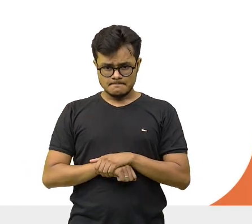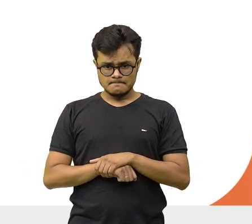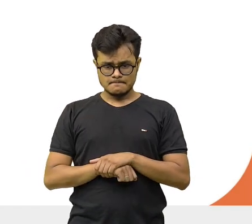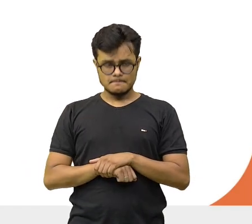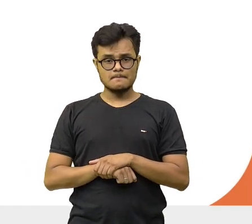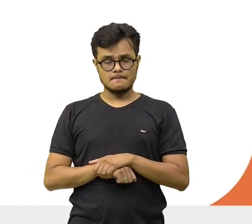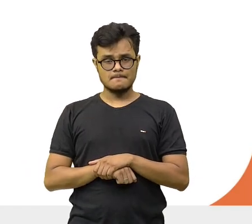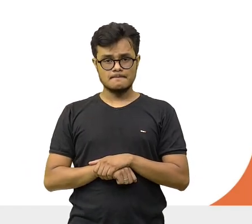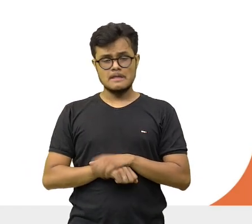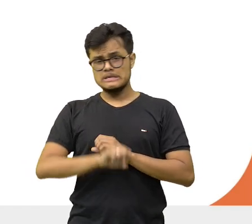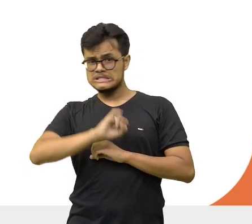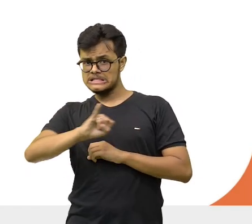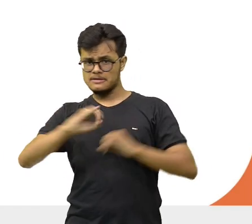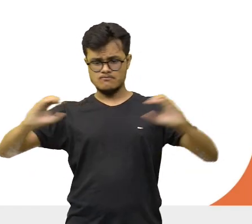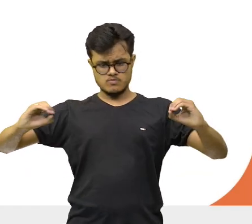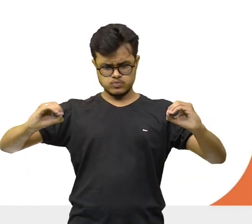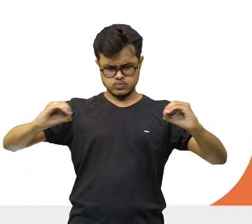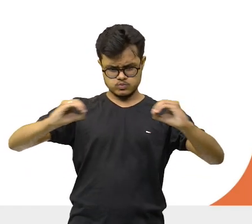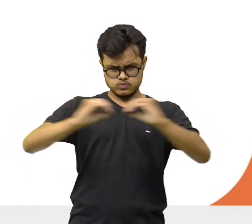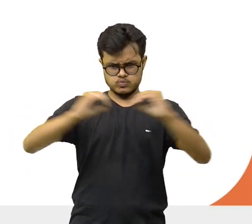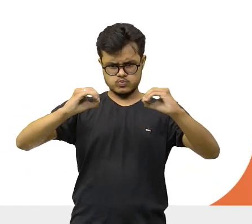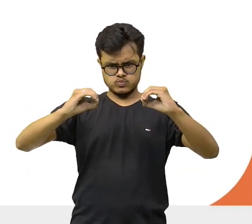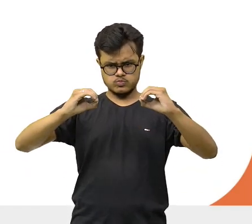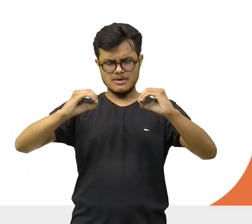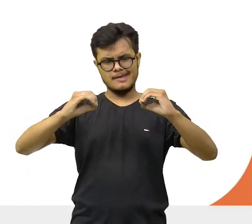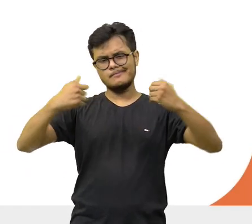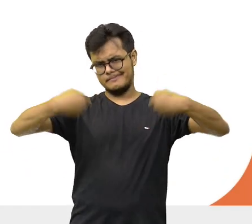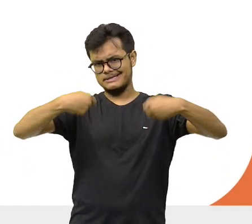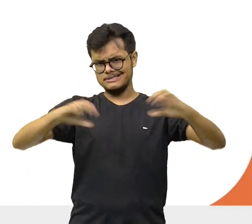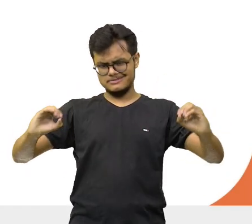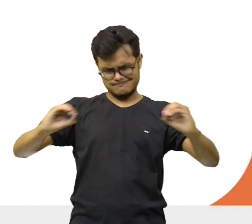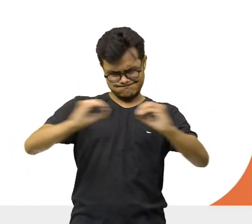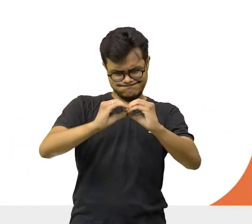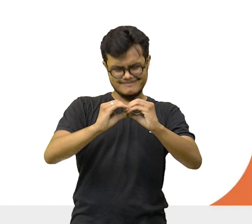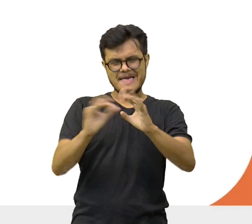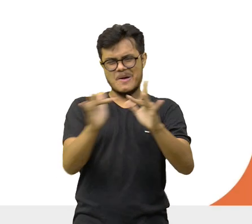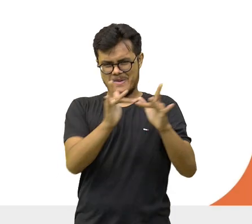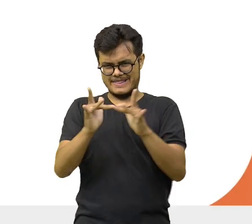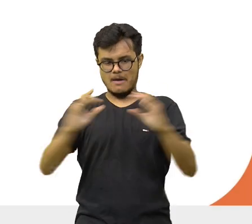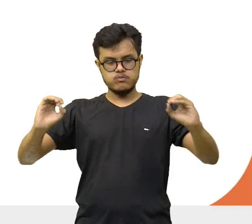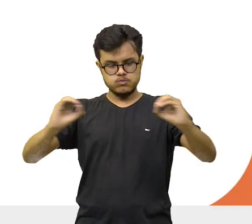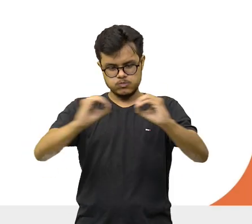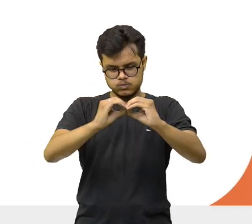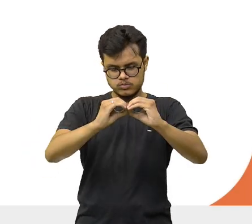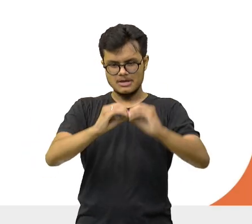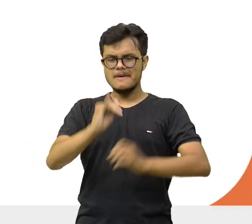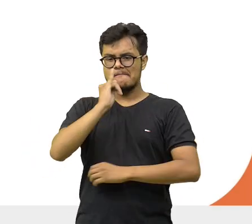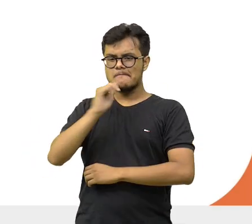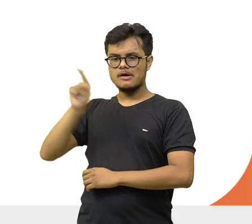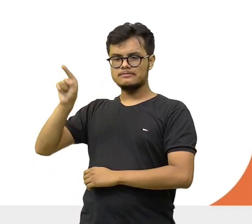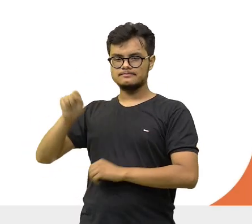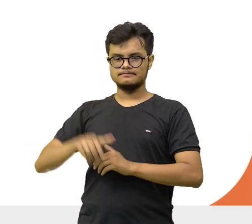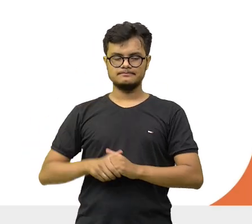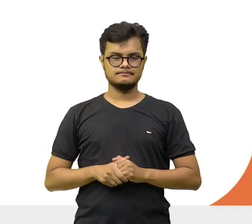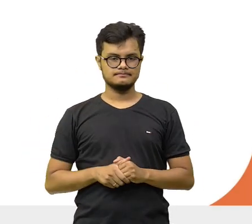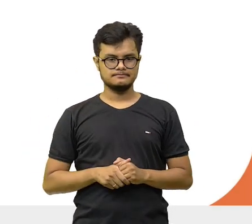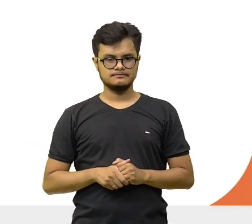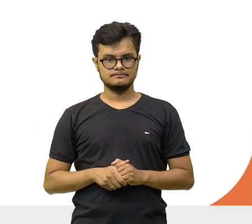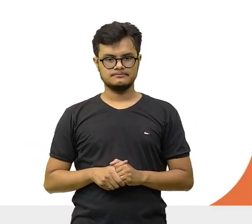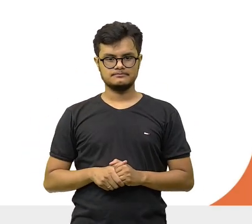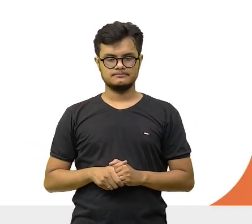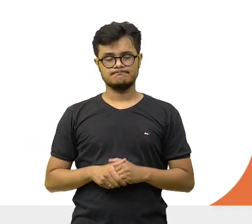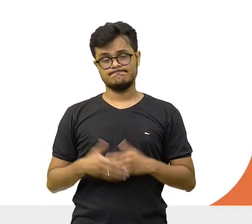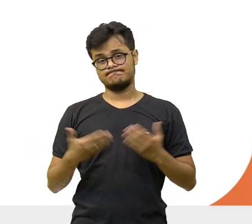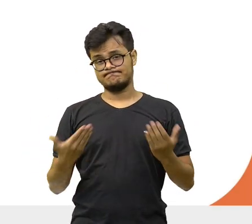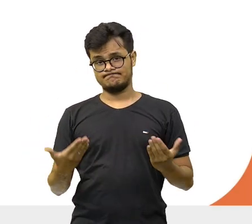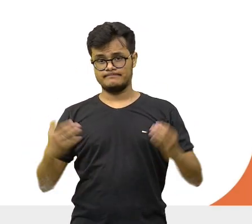eletrização por contato, obrigatoriamente eles têm que entrar em contato, como você vê na sequência do desenho aqui. E aí, esse